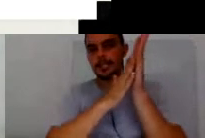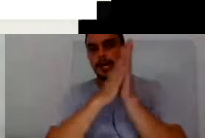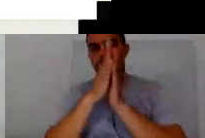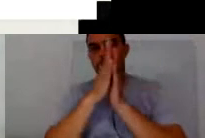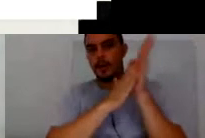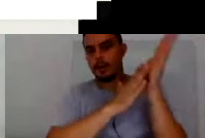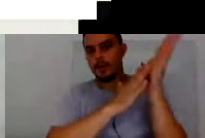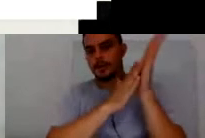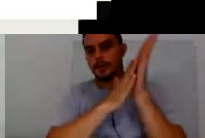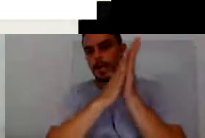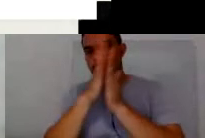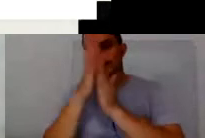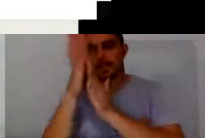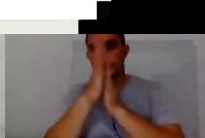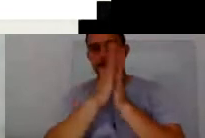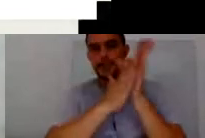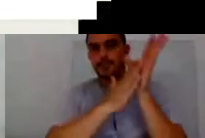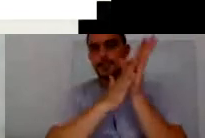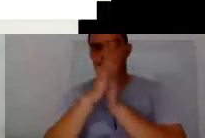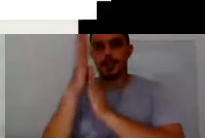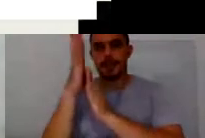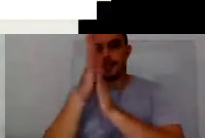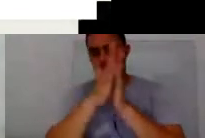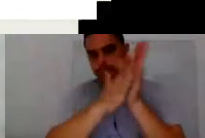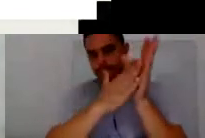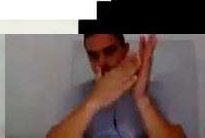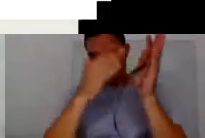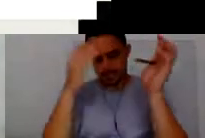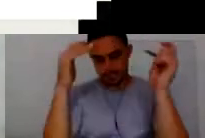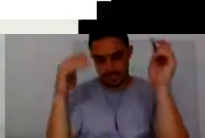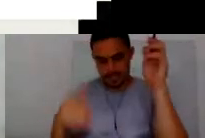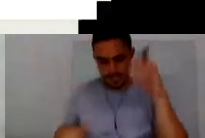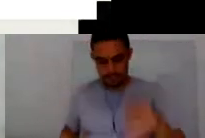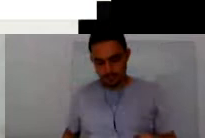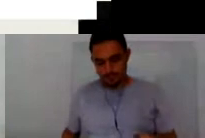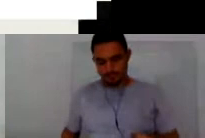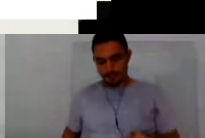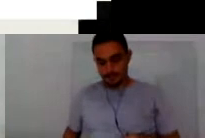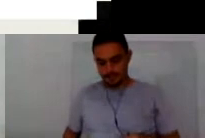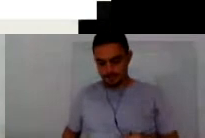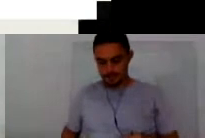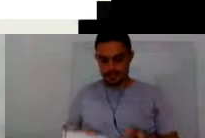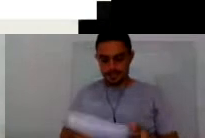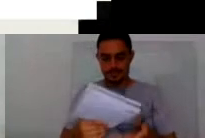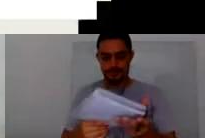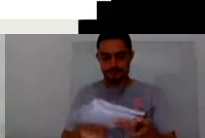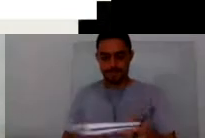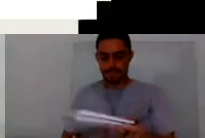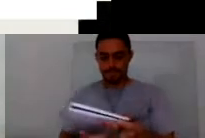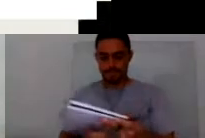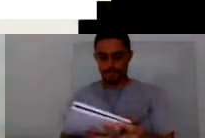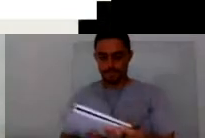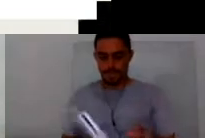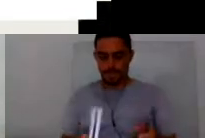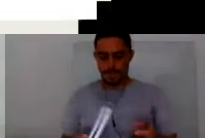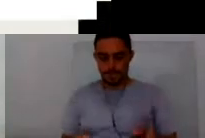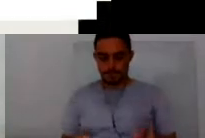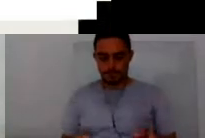partir desses dados, qual a quantidade de água que existe na amostra? Tá? Então, vejam vocês,